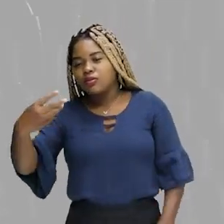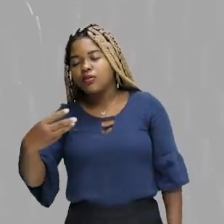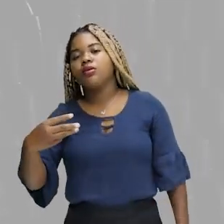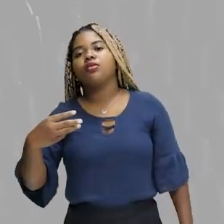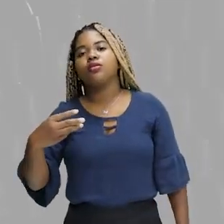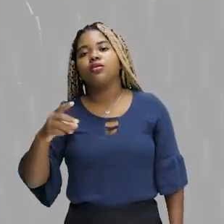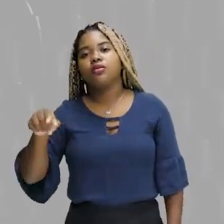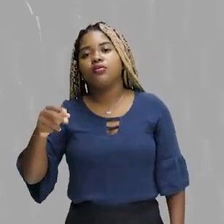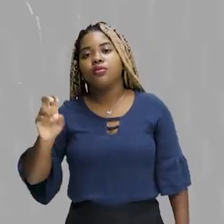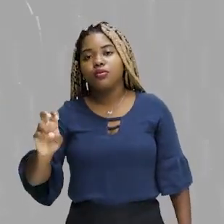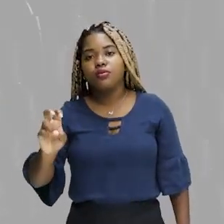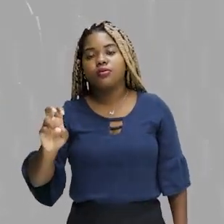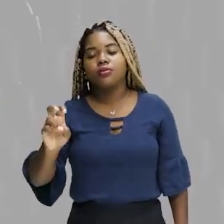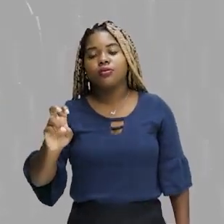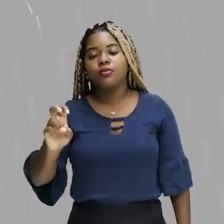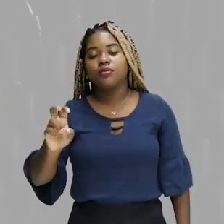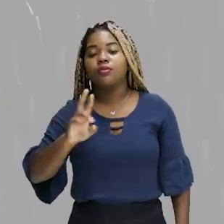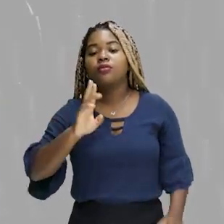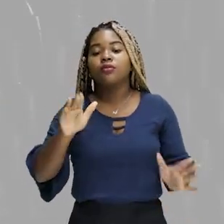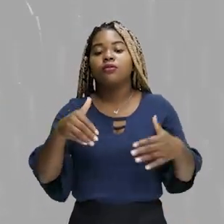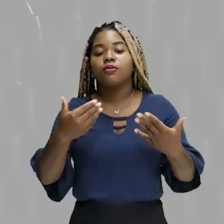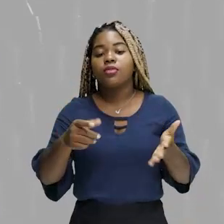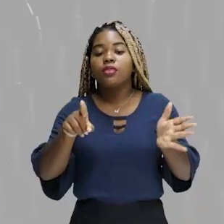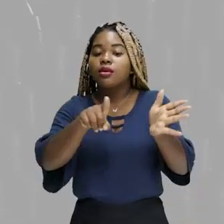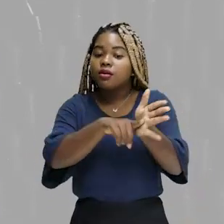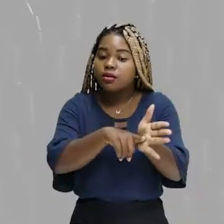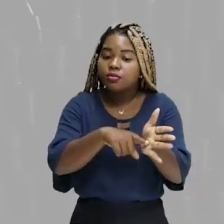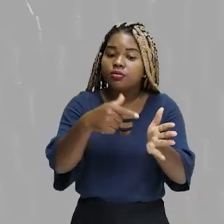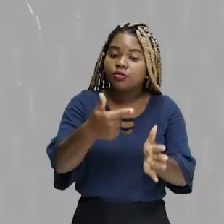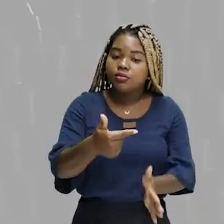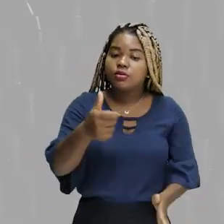393,5, fácil, né? Resultado, menos